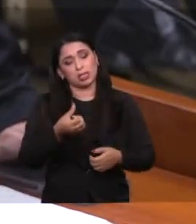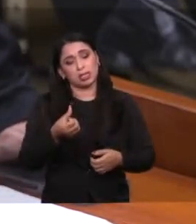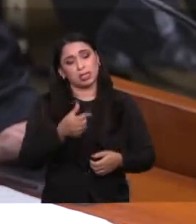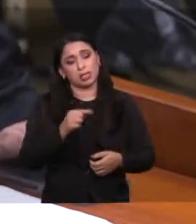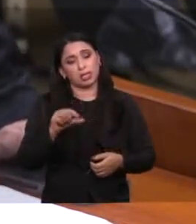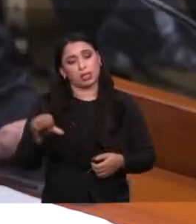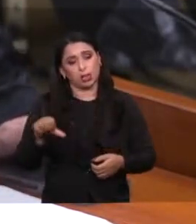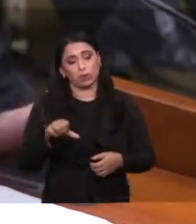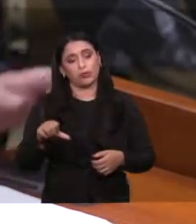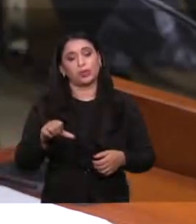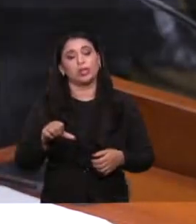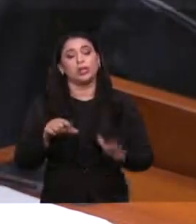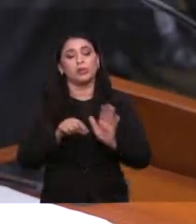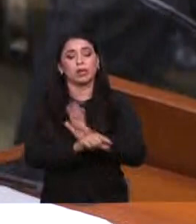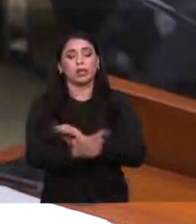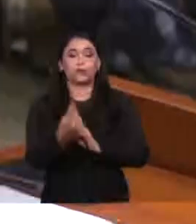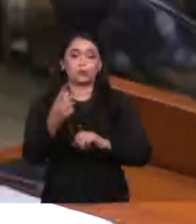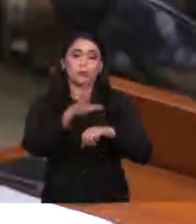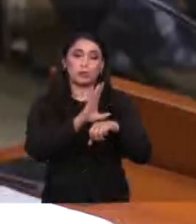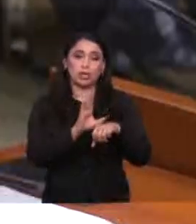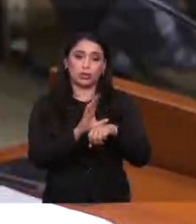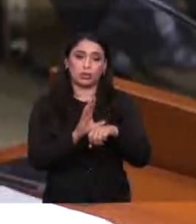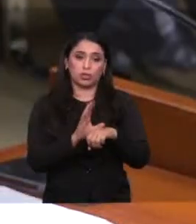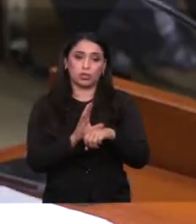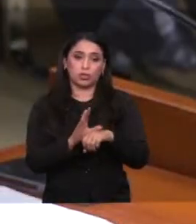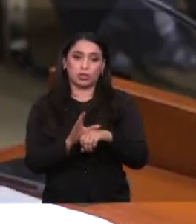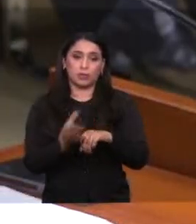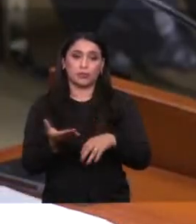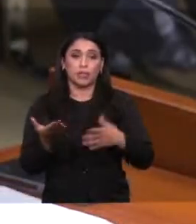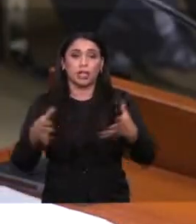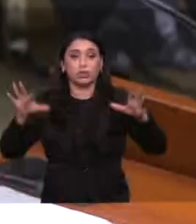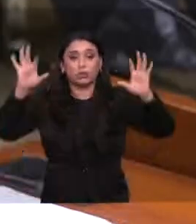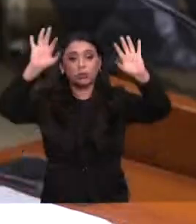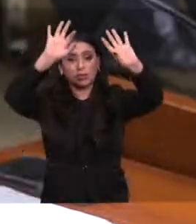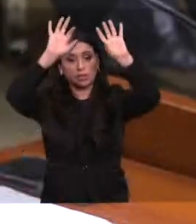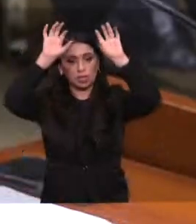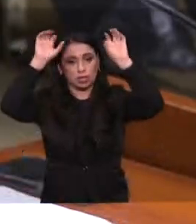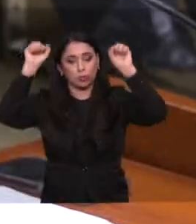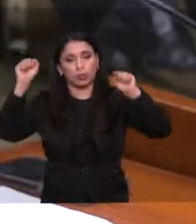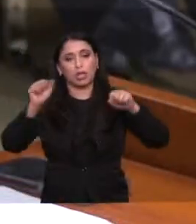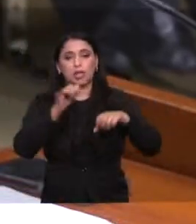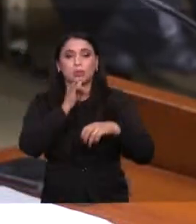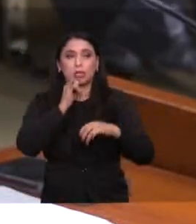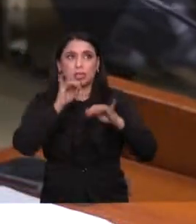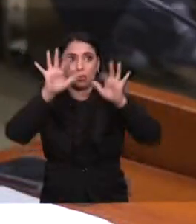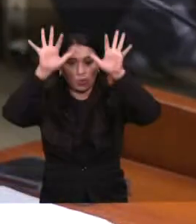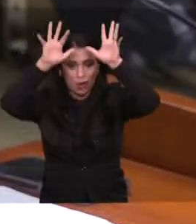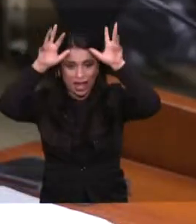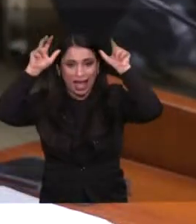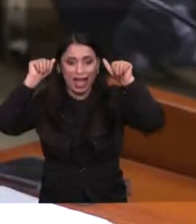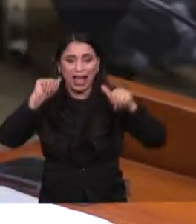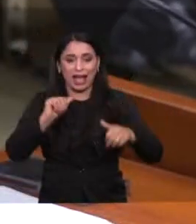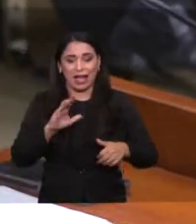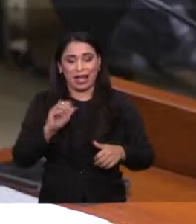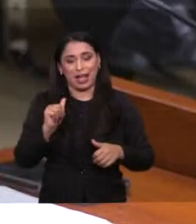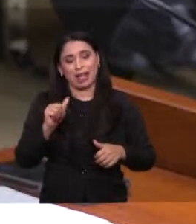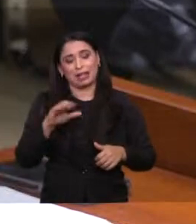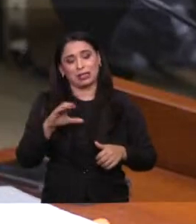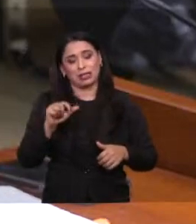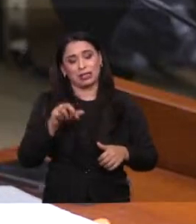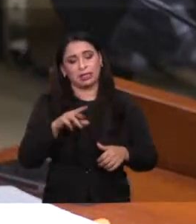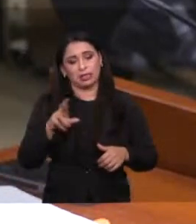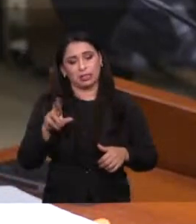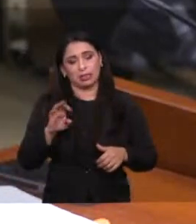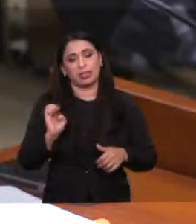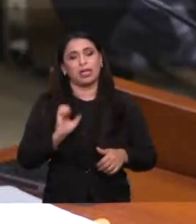Constituição Federal. Nem todos os tribunais, por exemplo, o Tribunal do Acre, vai ser bastante difícil disso acontecer,